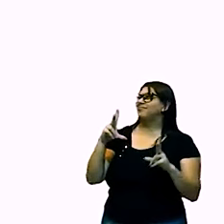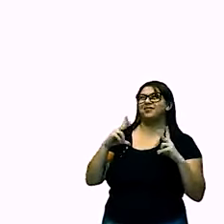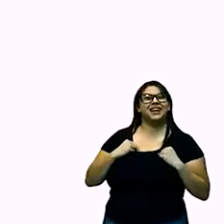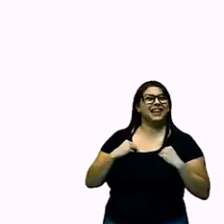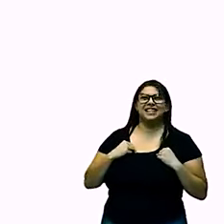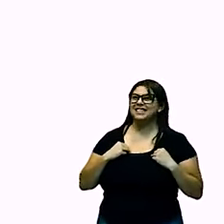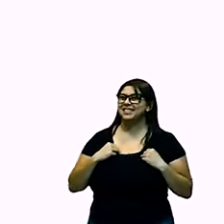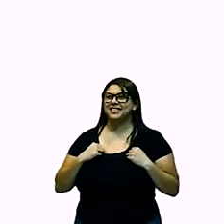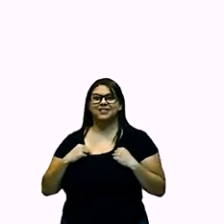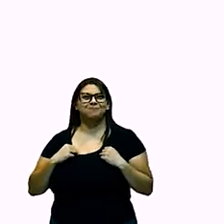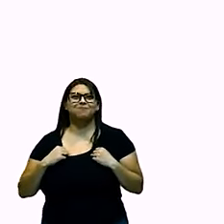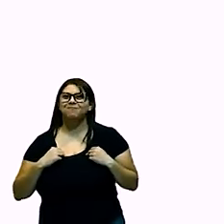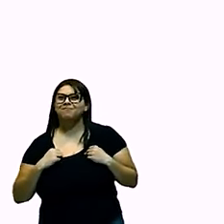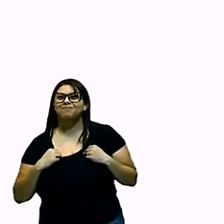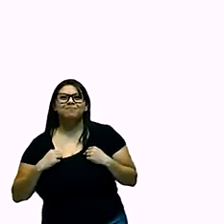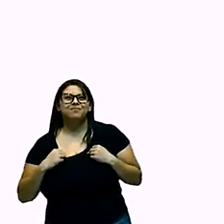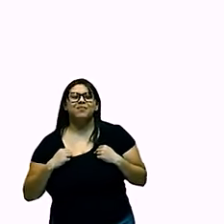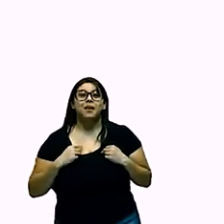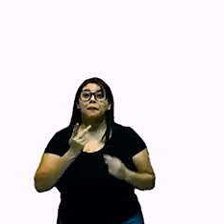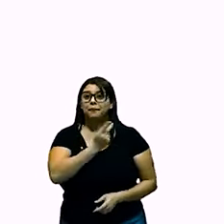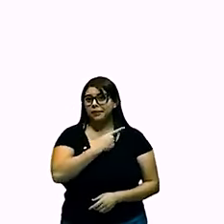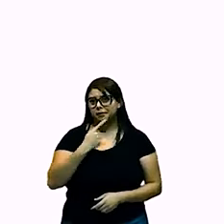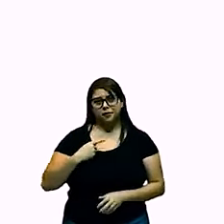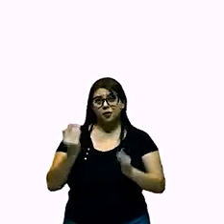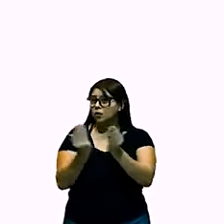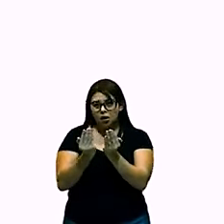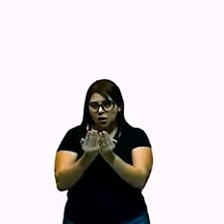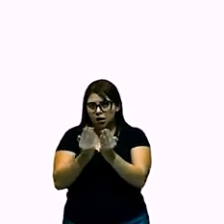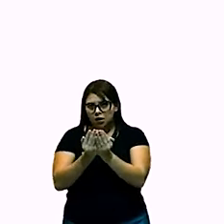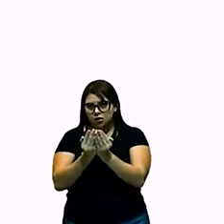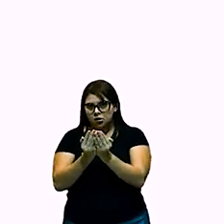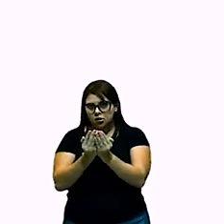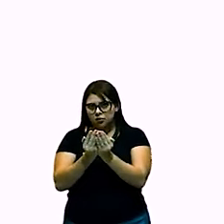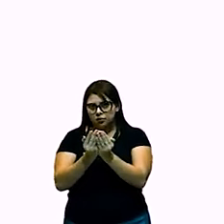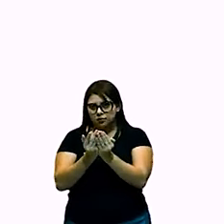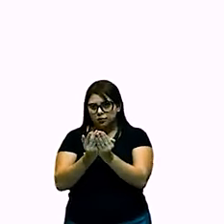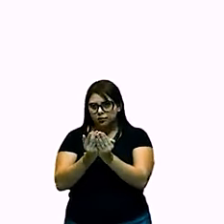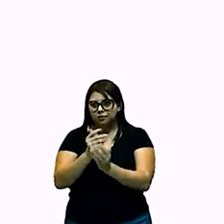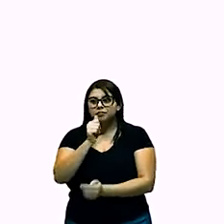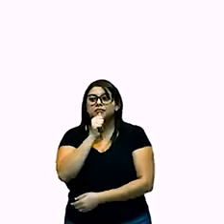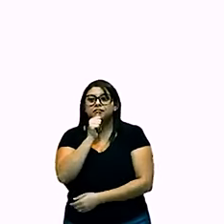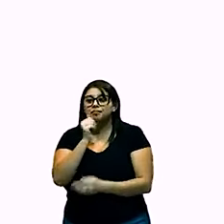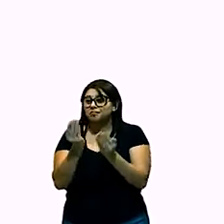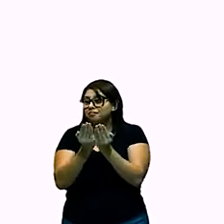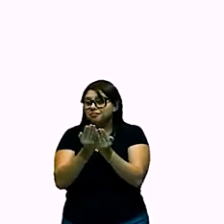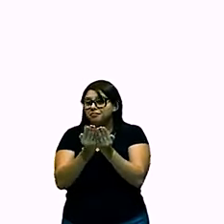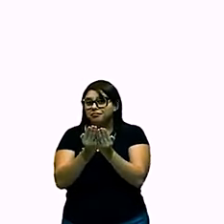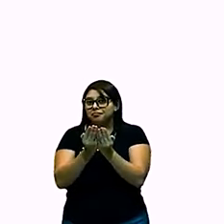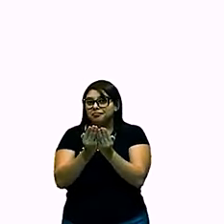Mas pastor, ela não era crente, a gente é diferente. Será que nós somos diferentes mesmo? Teria coragem